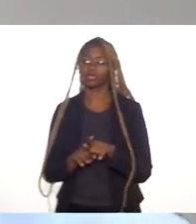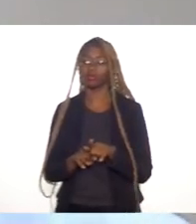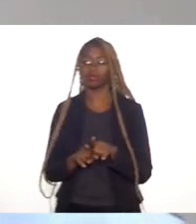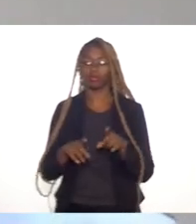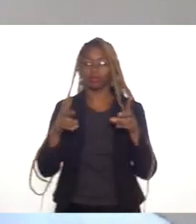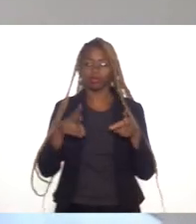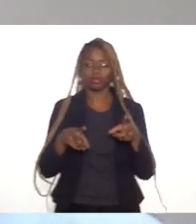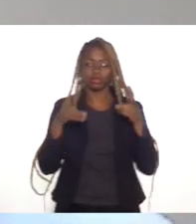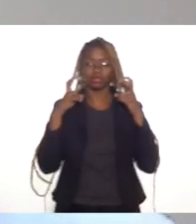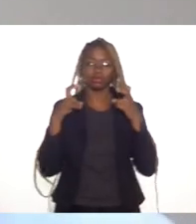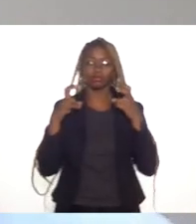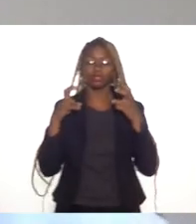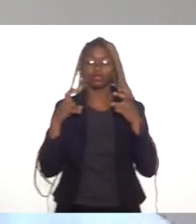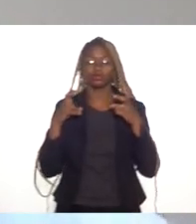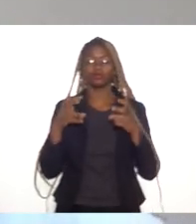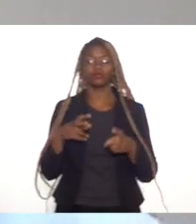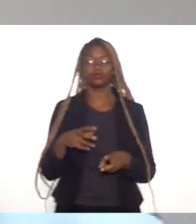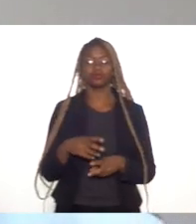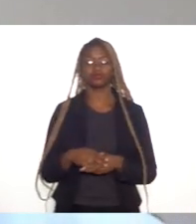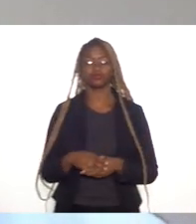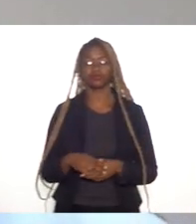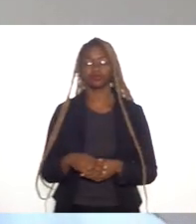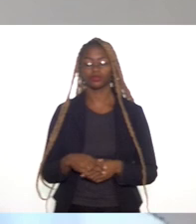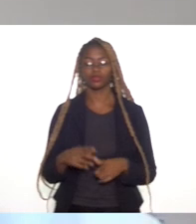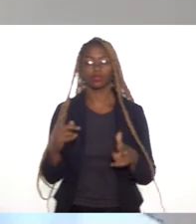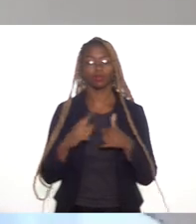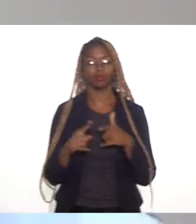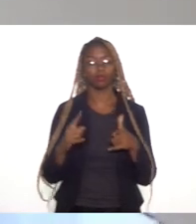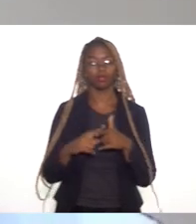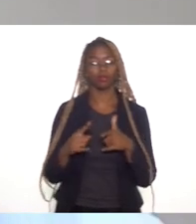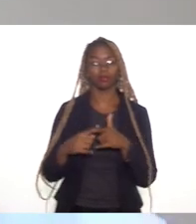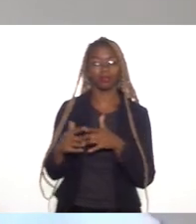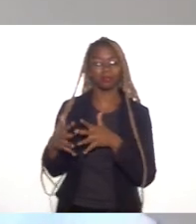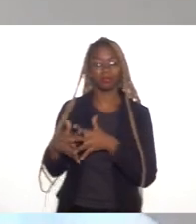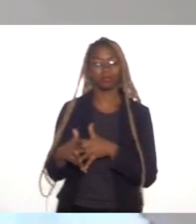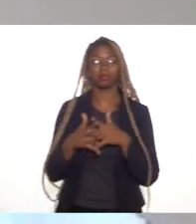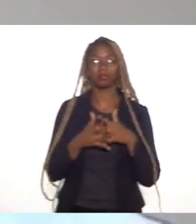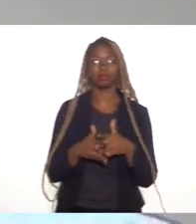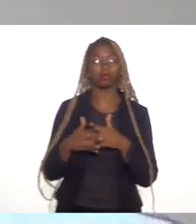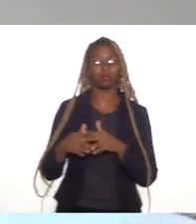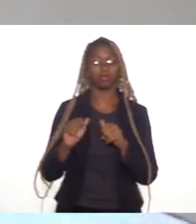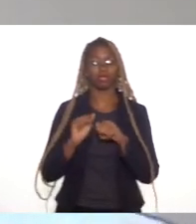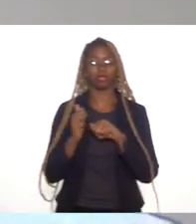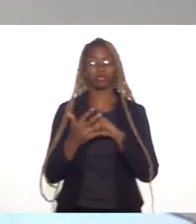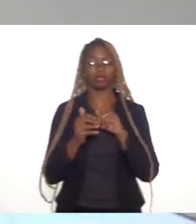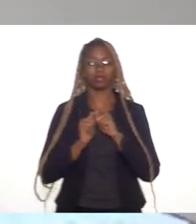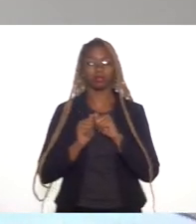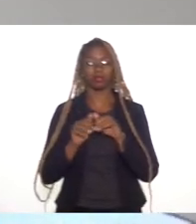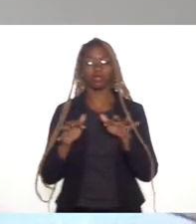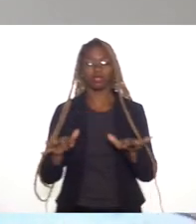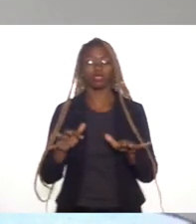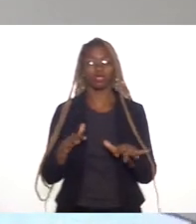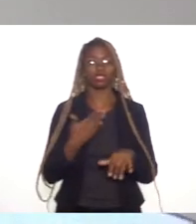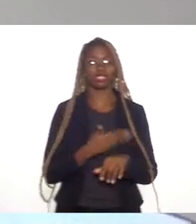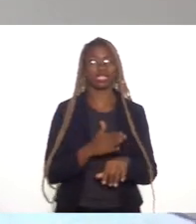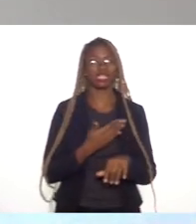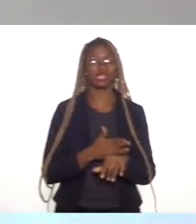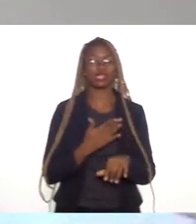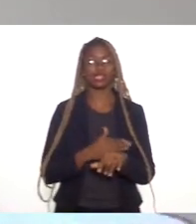considerando os graves impactos e danos que a pandemia causa à atividade educacional,